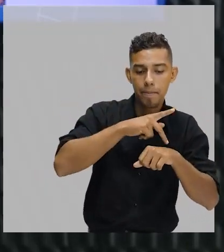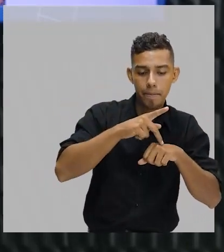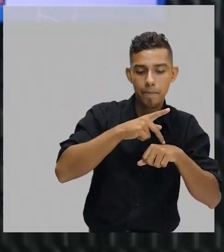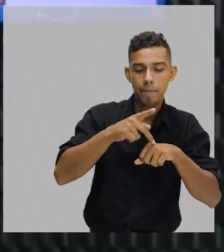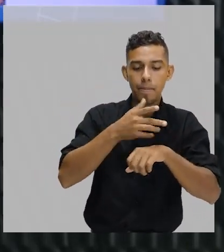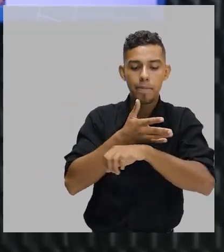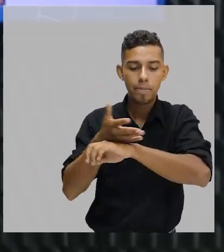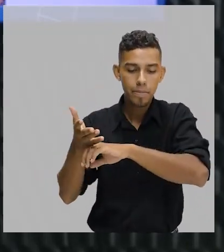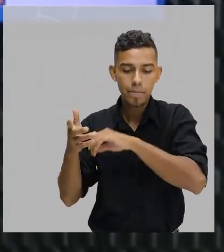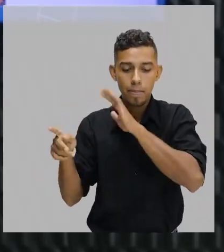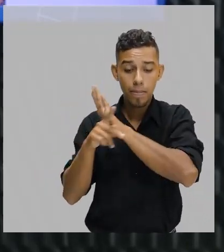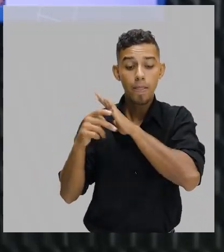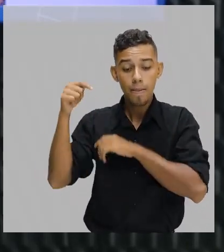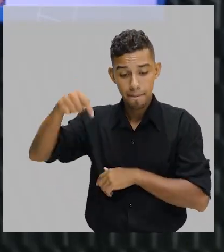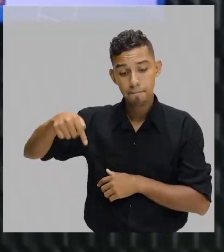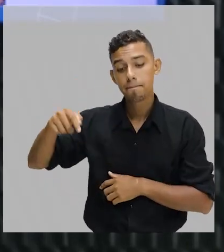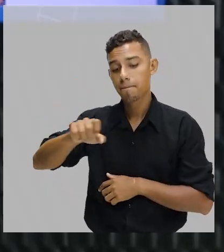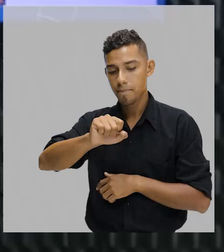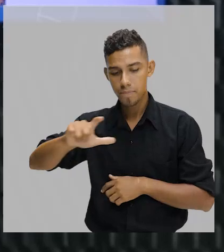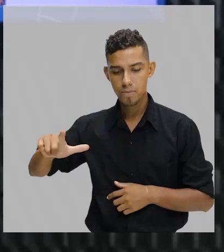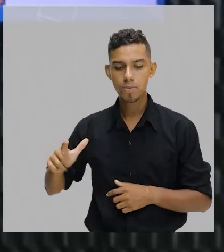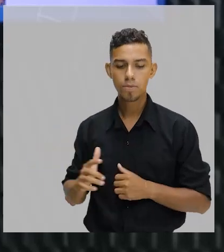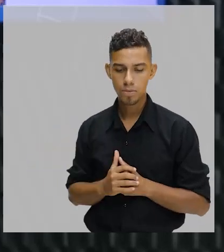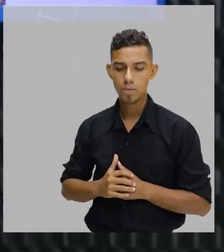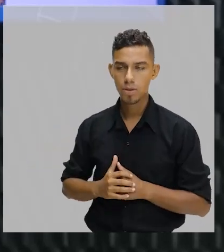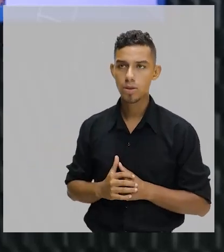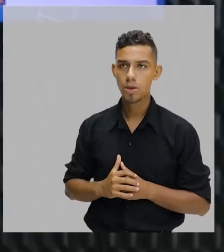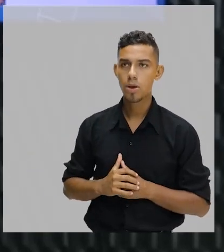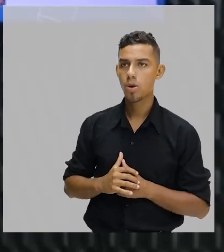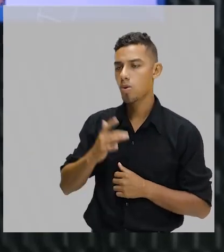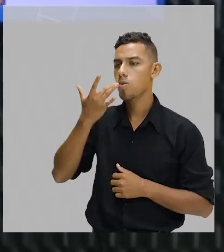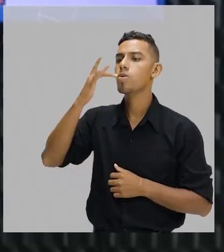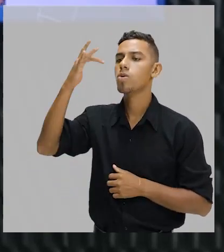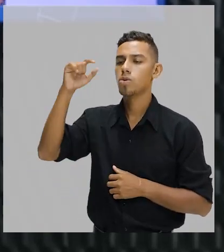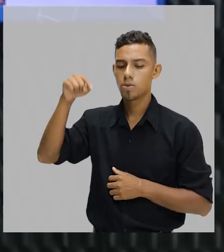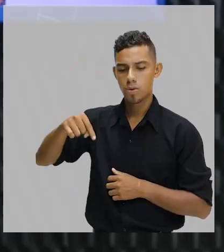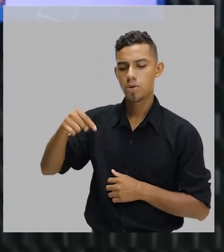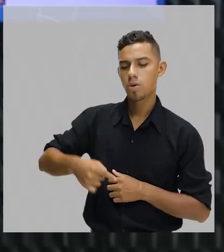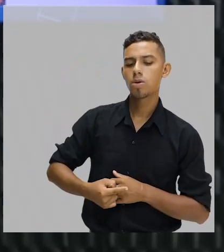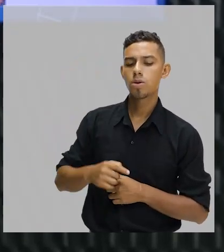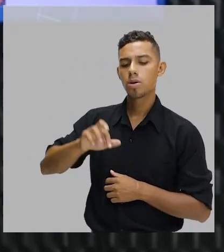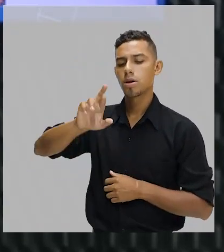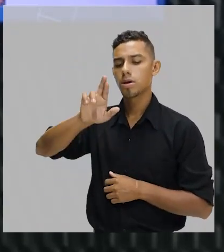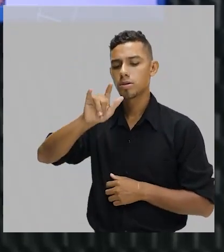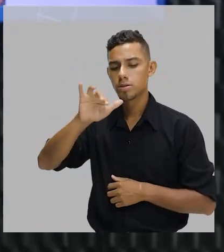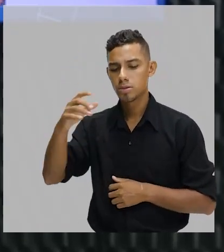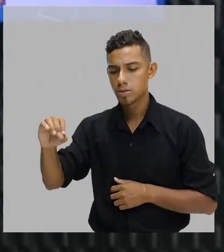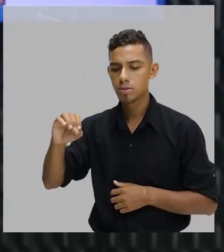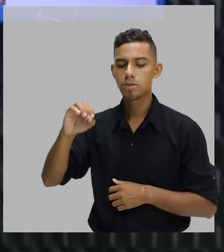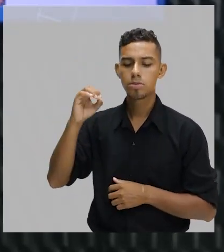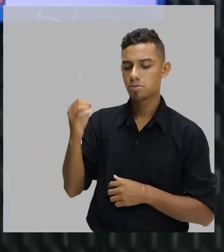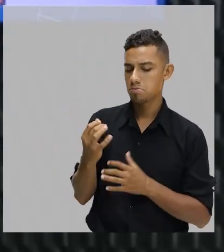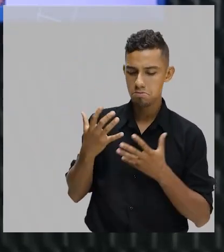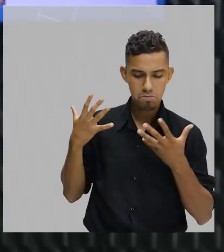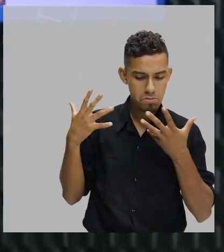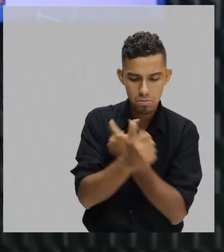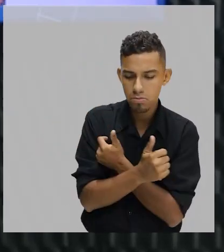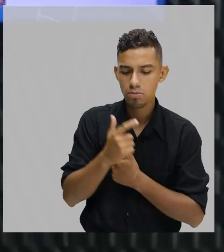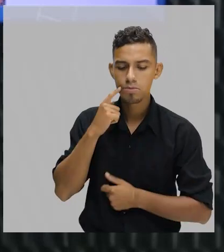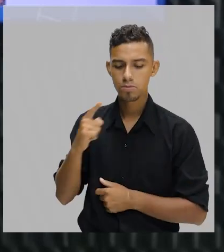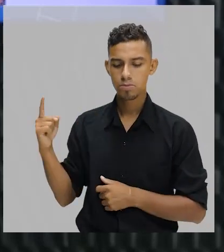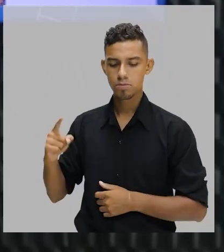nosso artista da terra, prata da casa, prata não, ouro da casa, da região da Baixada, e é um cara maravilhoso. Aqui a obra